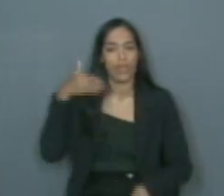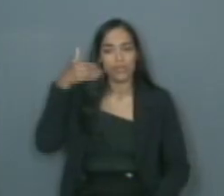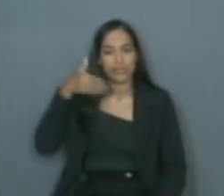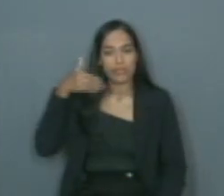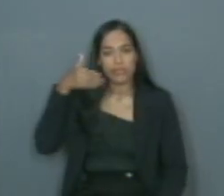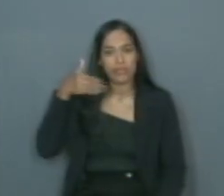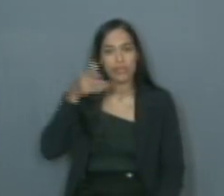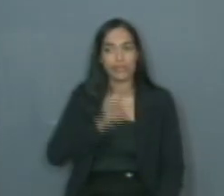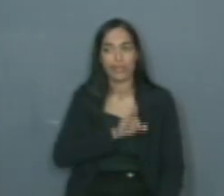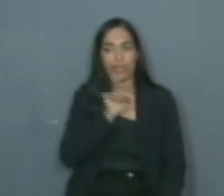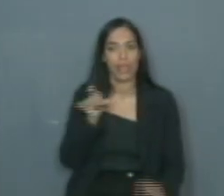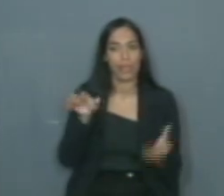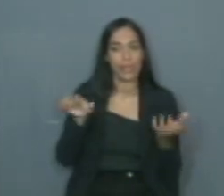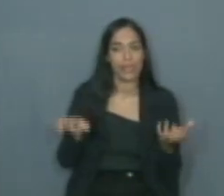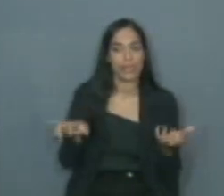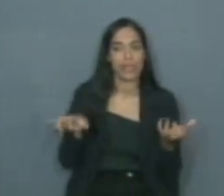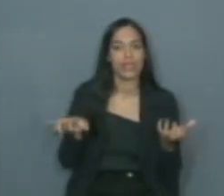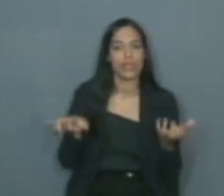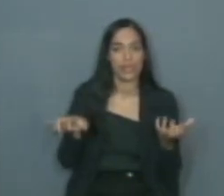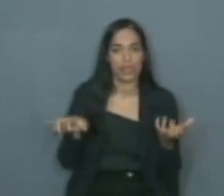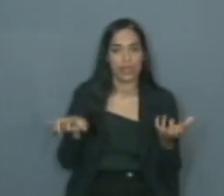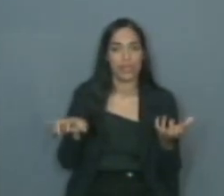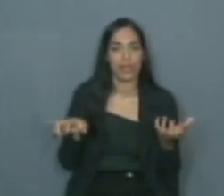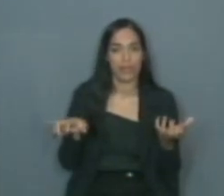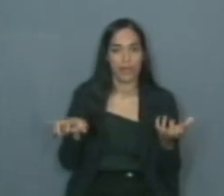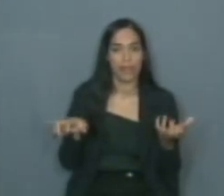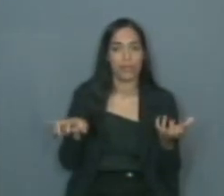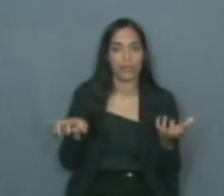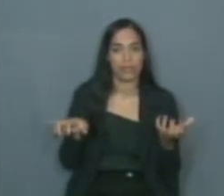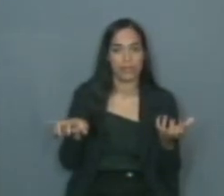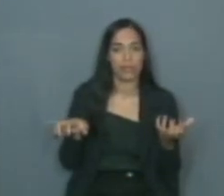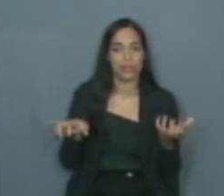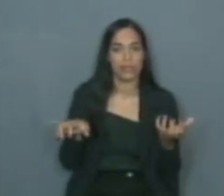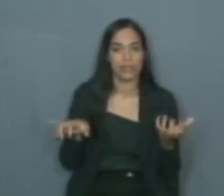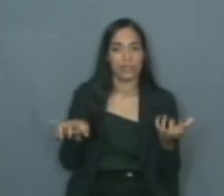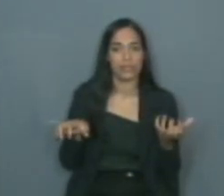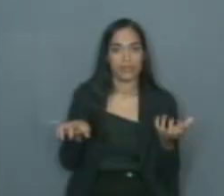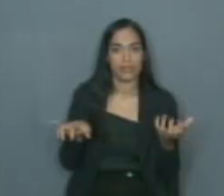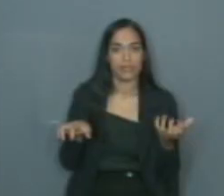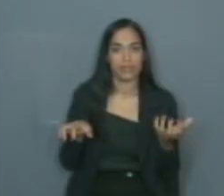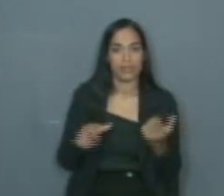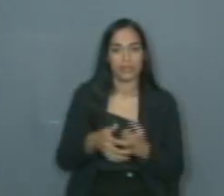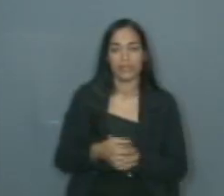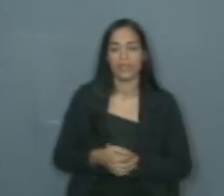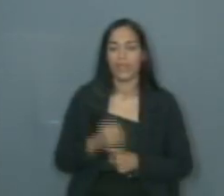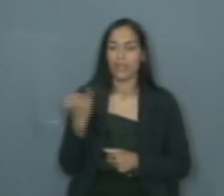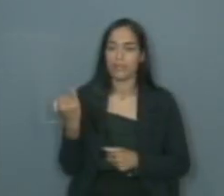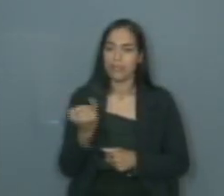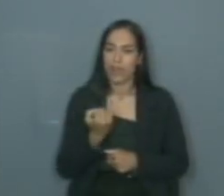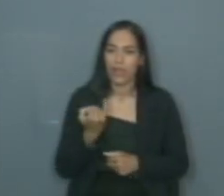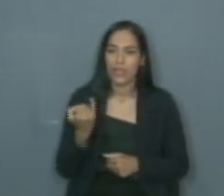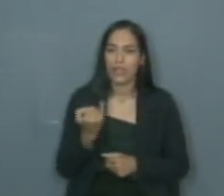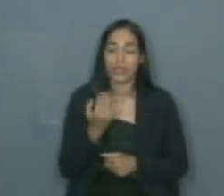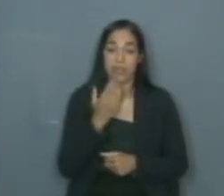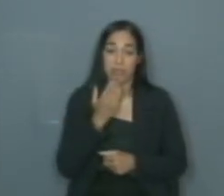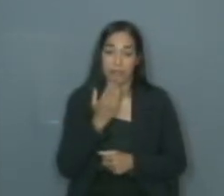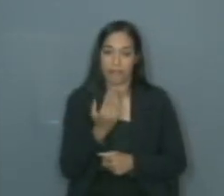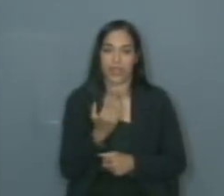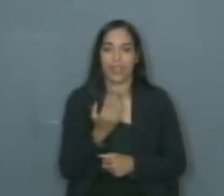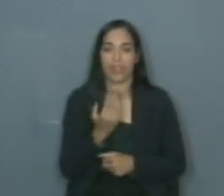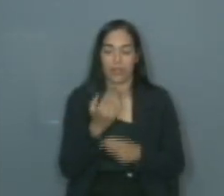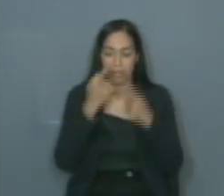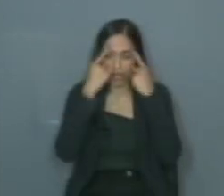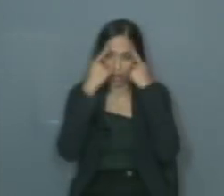lá de Brasília, discussões lá do outro lado, e a gente não pauta aqui questões tão importantes como o enfrentamento